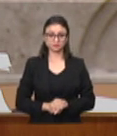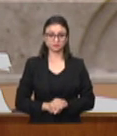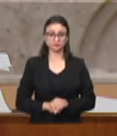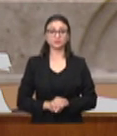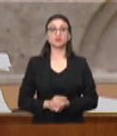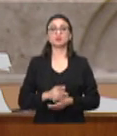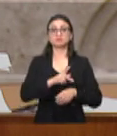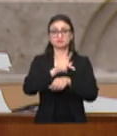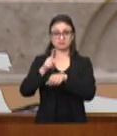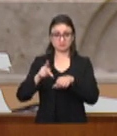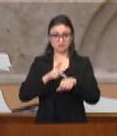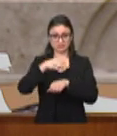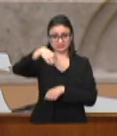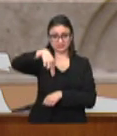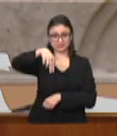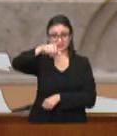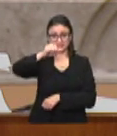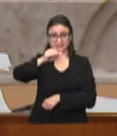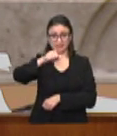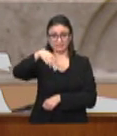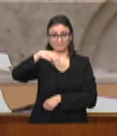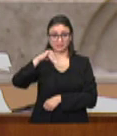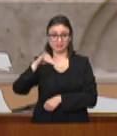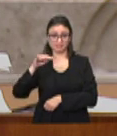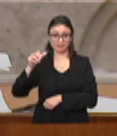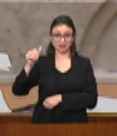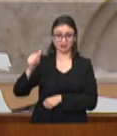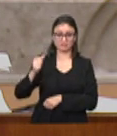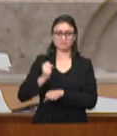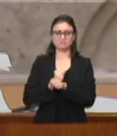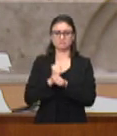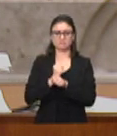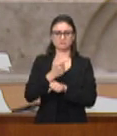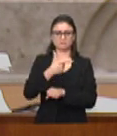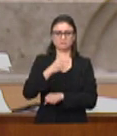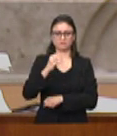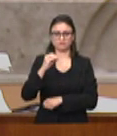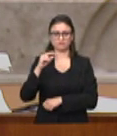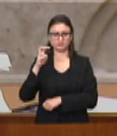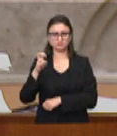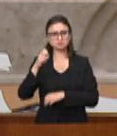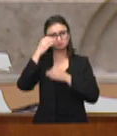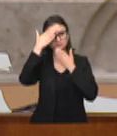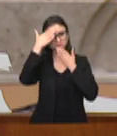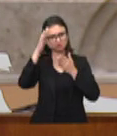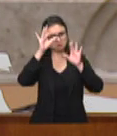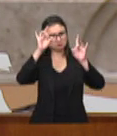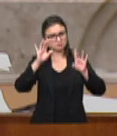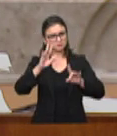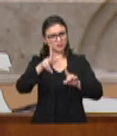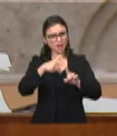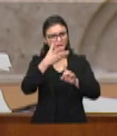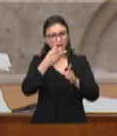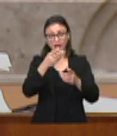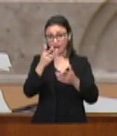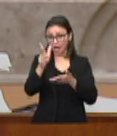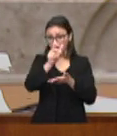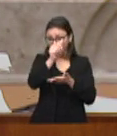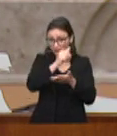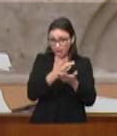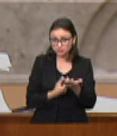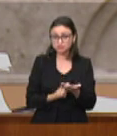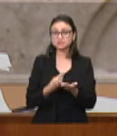Namíbia, 2005. Agradecimentos especiais ao artista, que cedeu gratuitamente